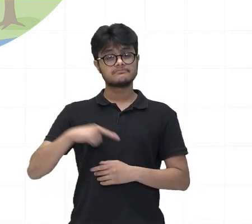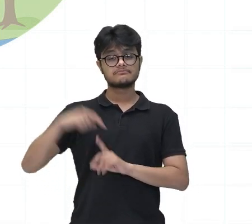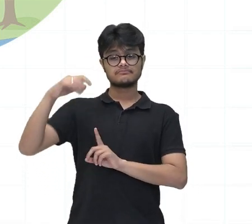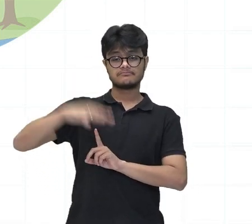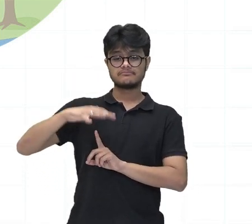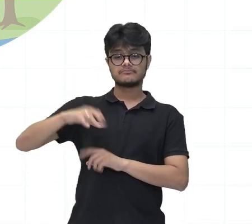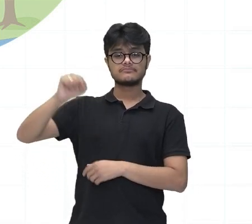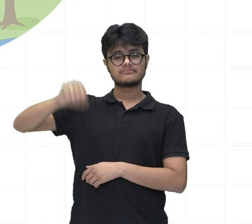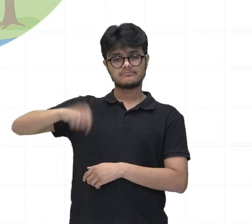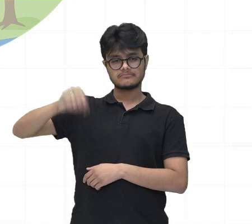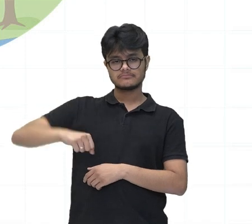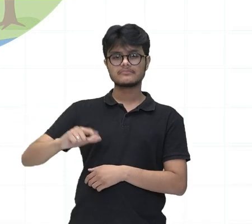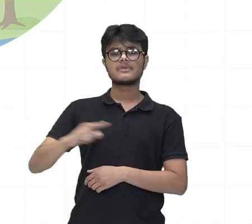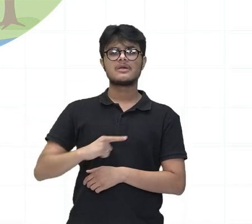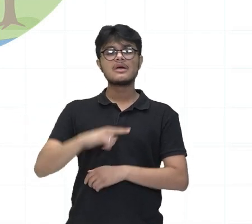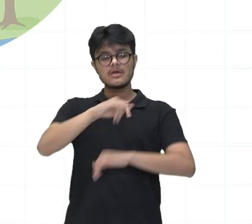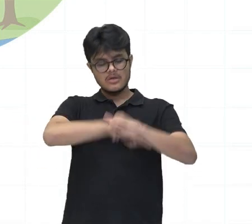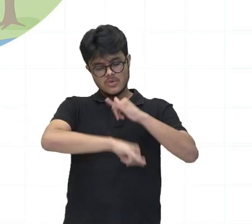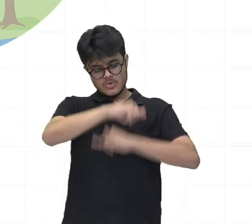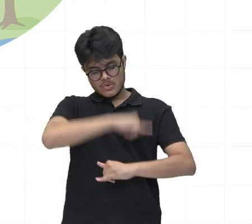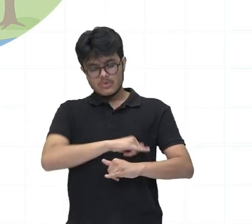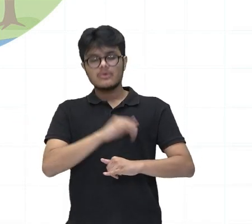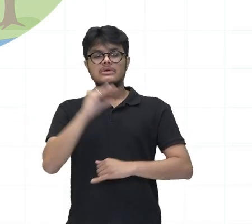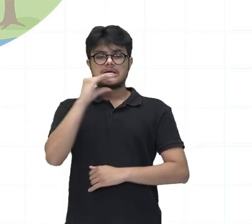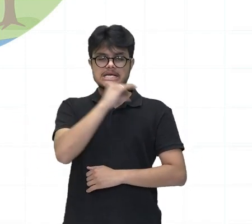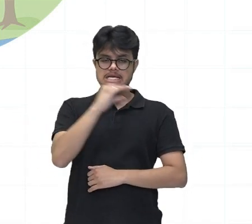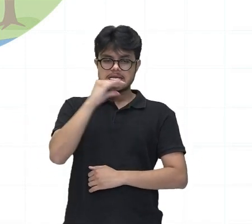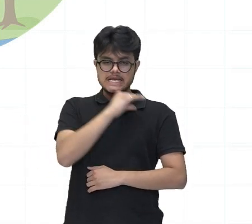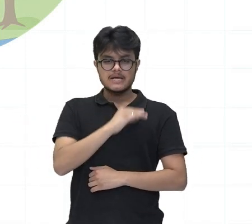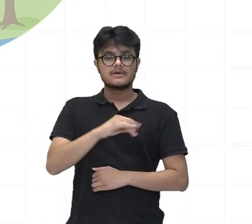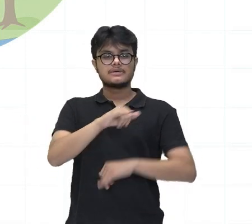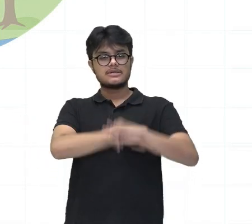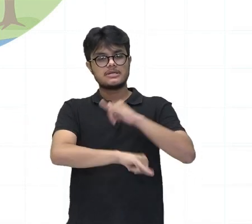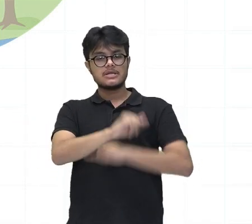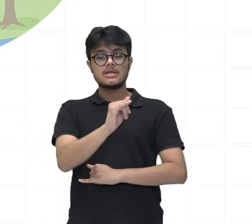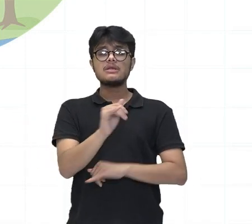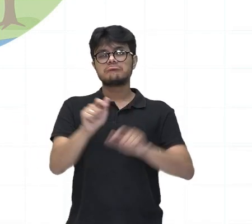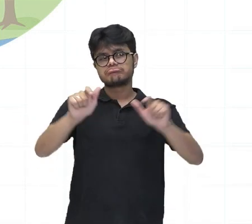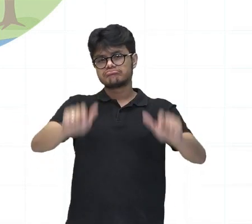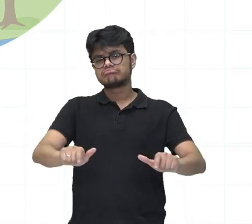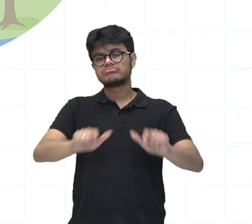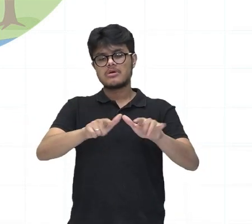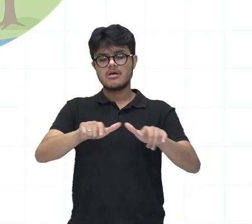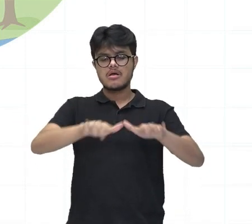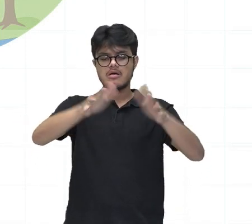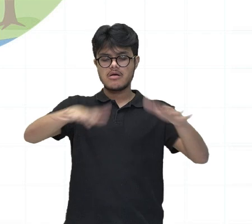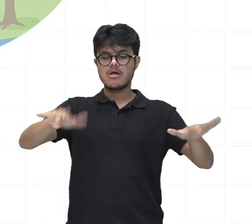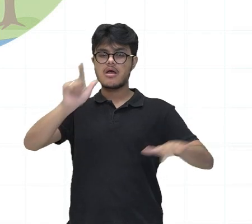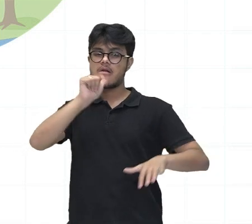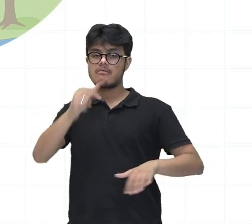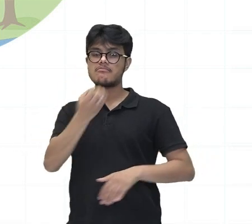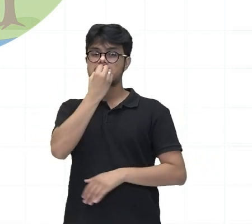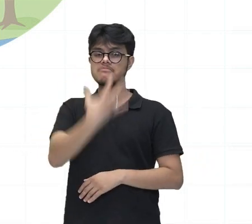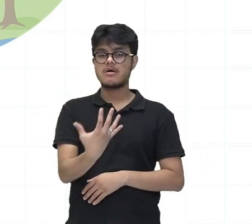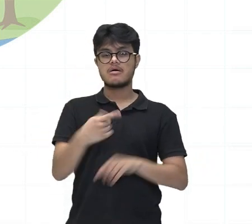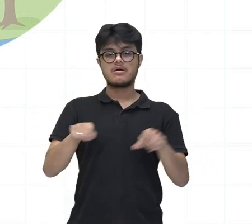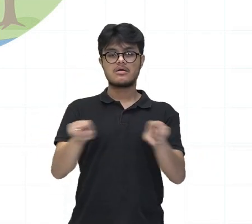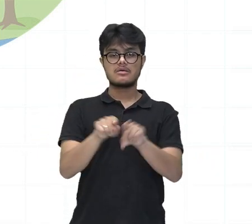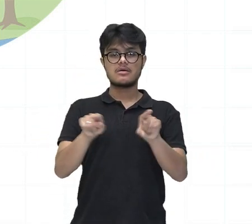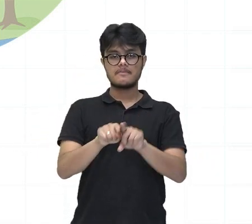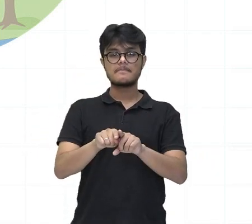na distribuição de calor e de nutrientes nos oceanos. Então, essas correntes de